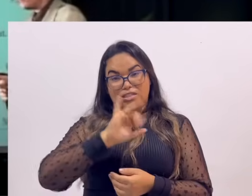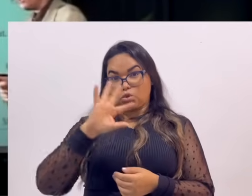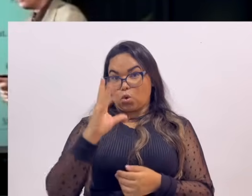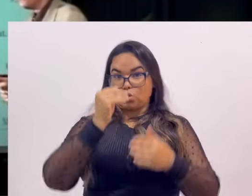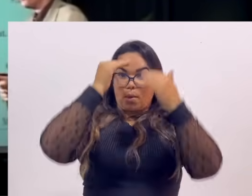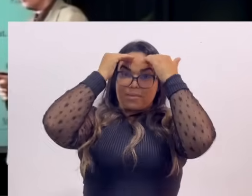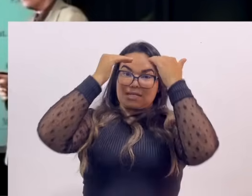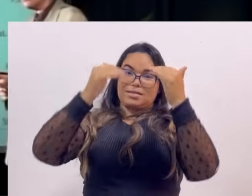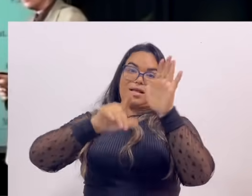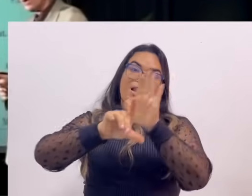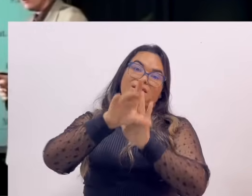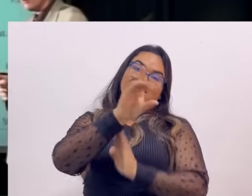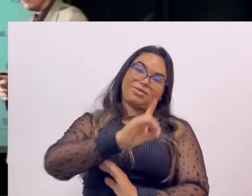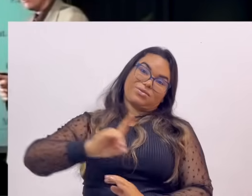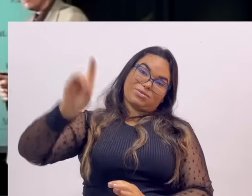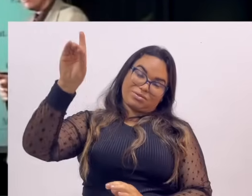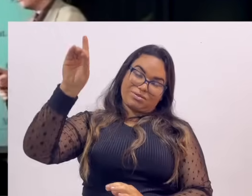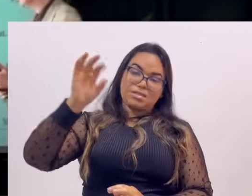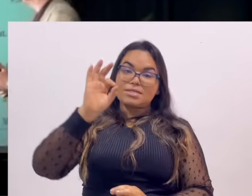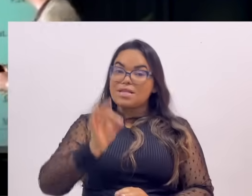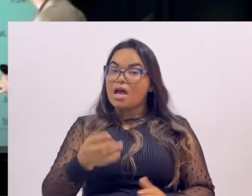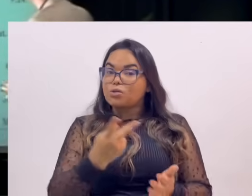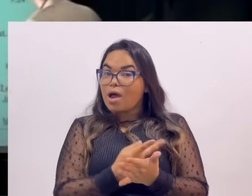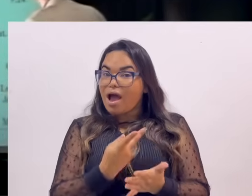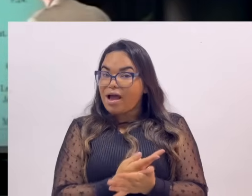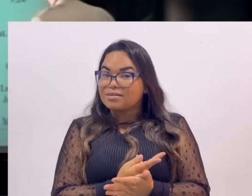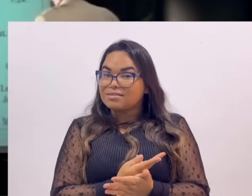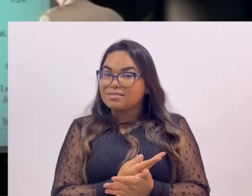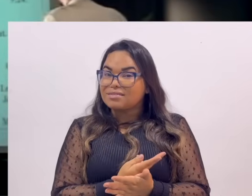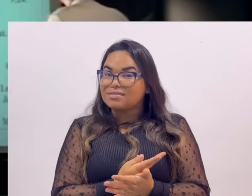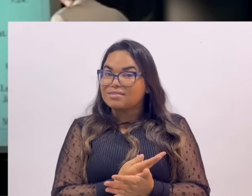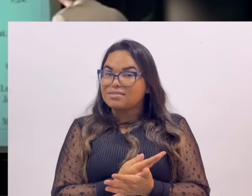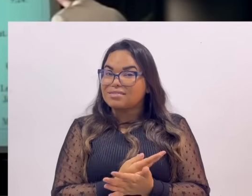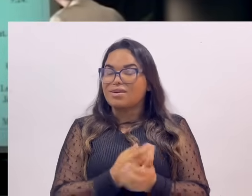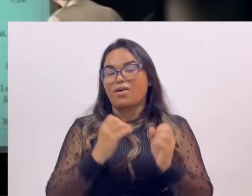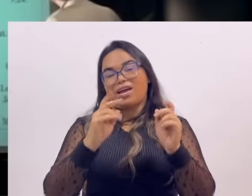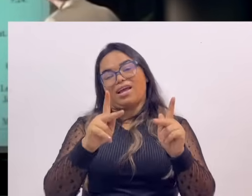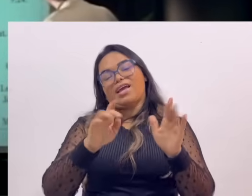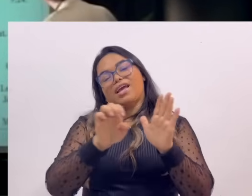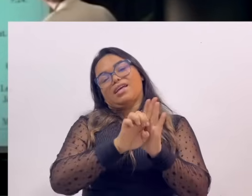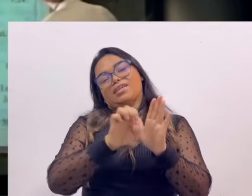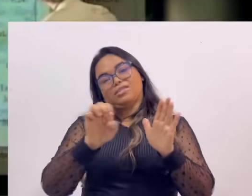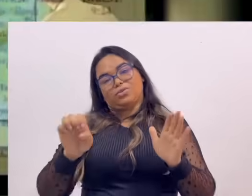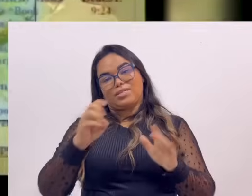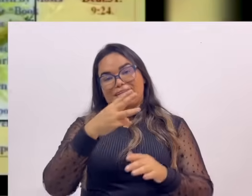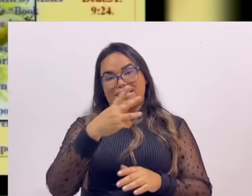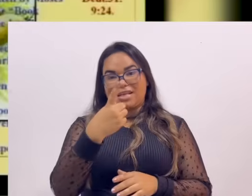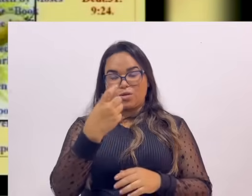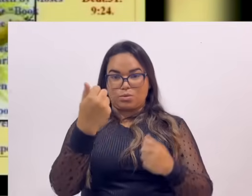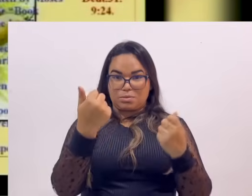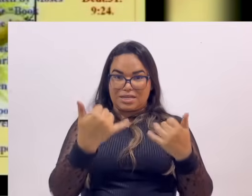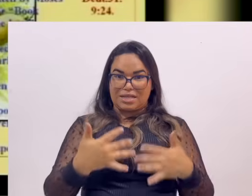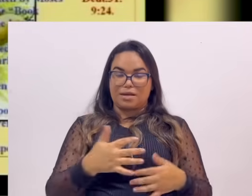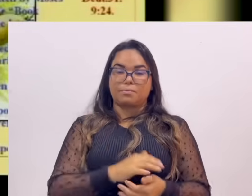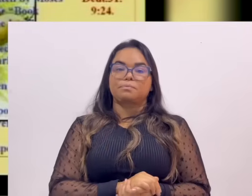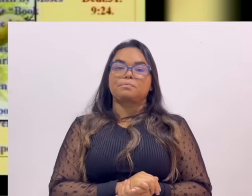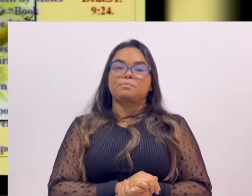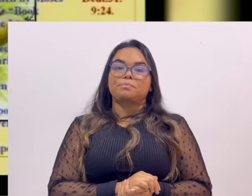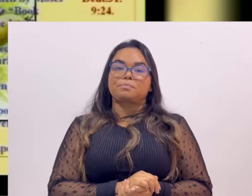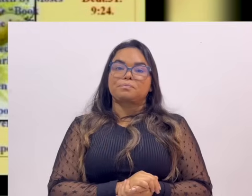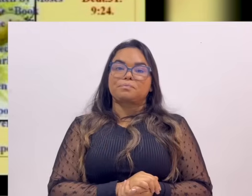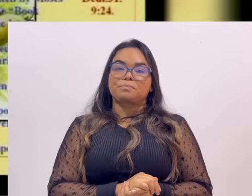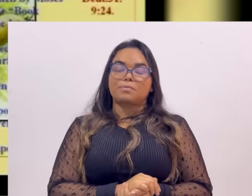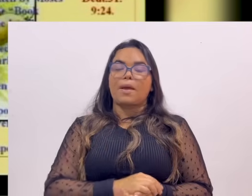livre se todos obedecessem a lei de Deus. Certo ou errado? Ok. Êxodo 31 diz Era a